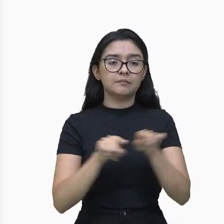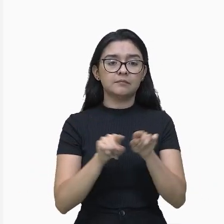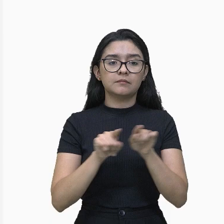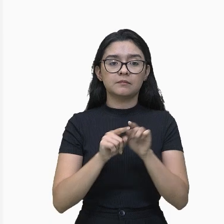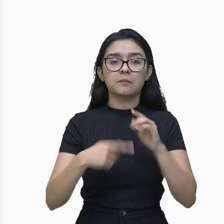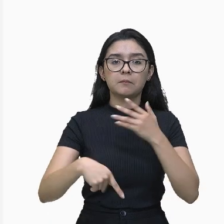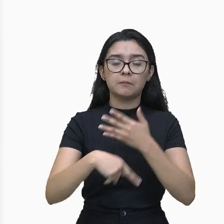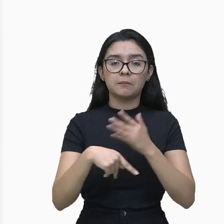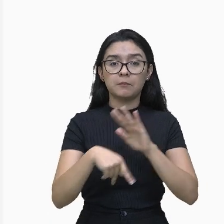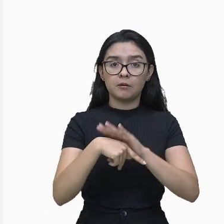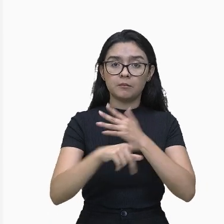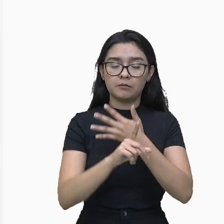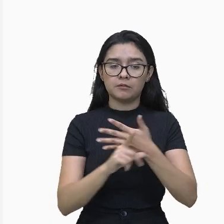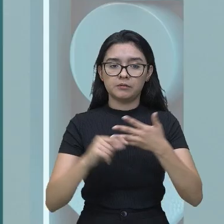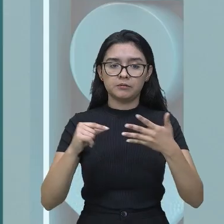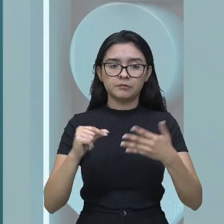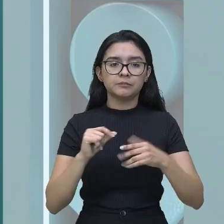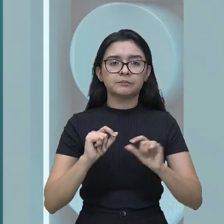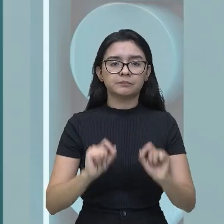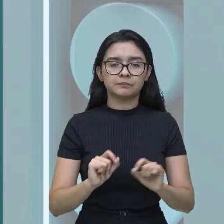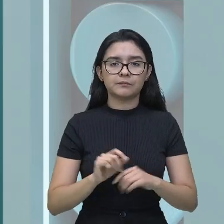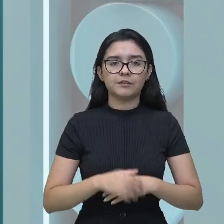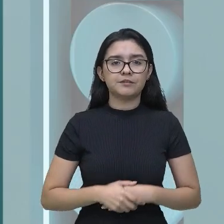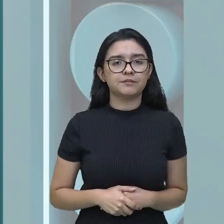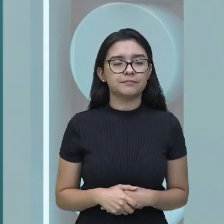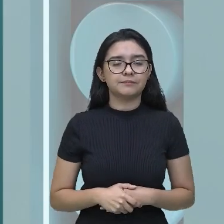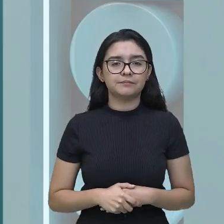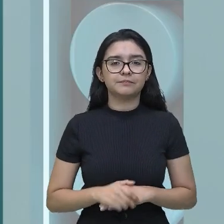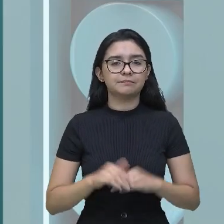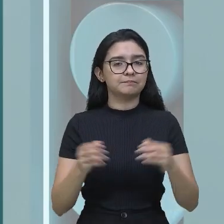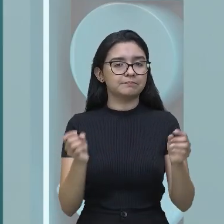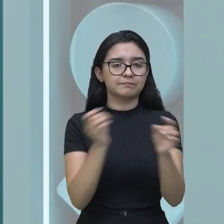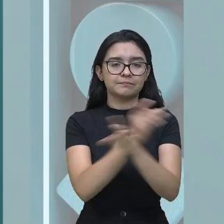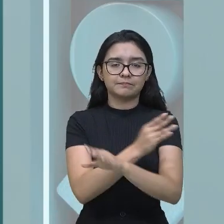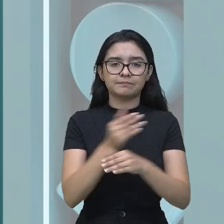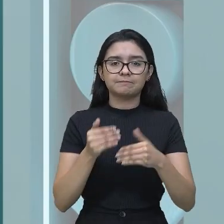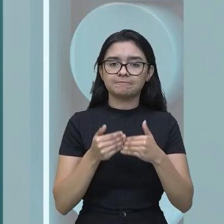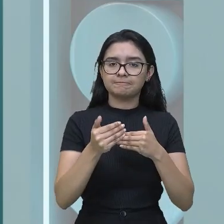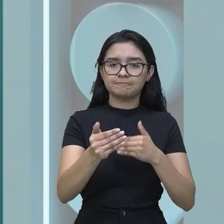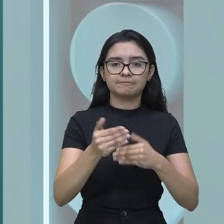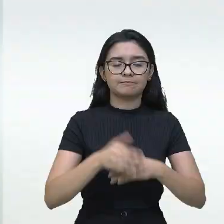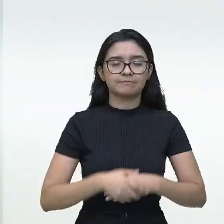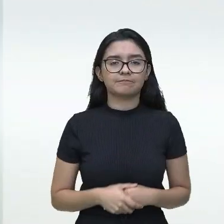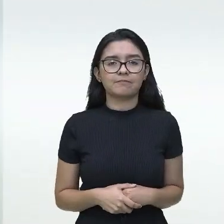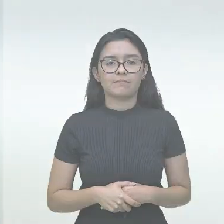Vinícius de Morais Ok preparados então Venham